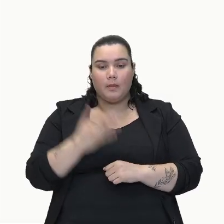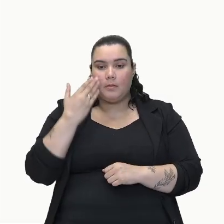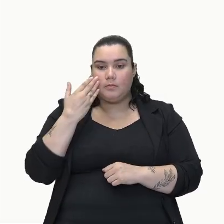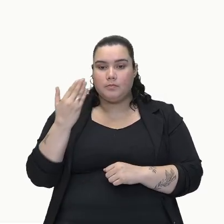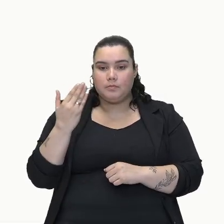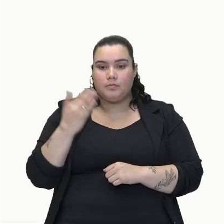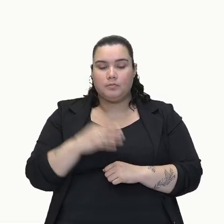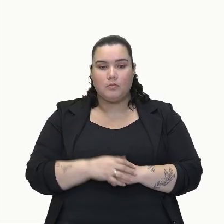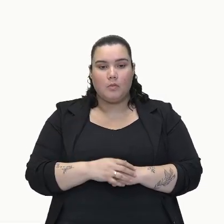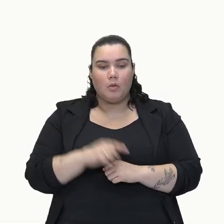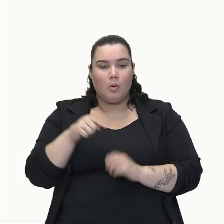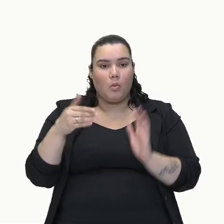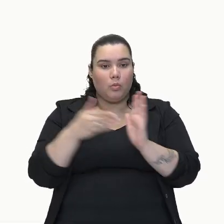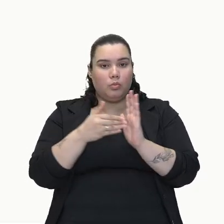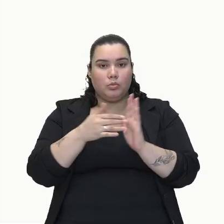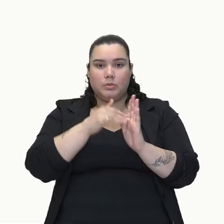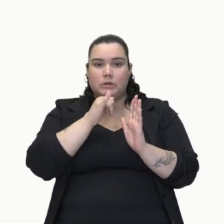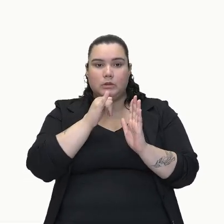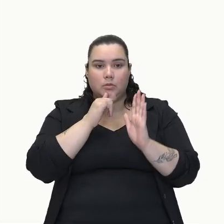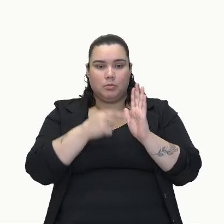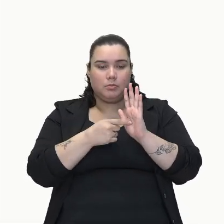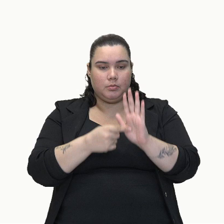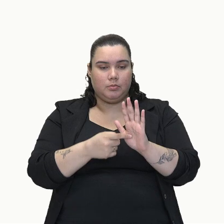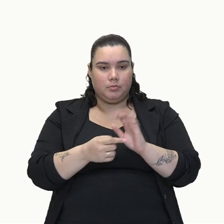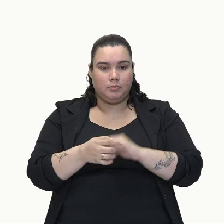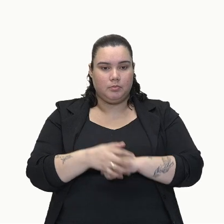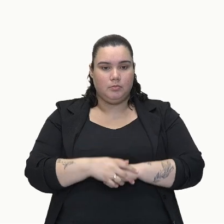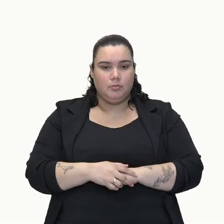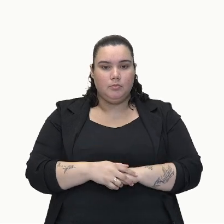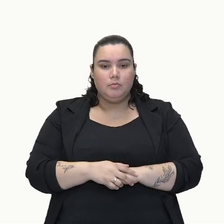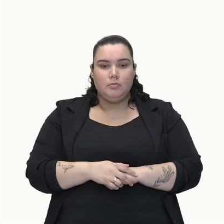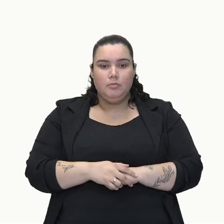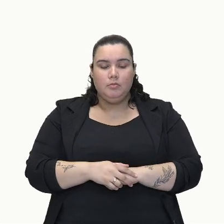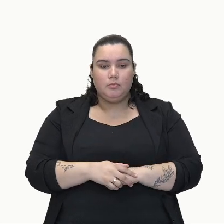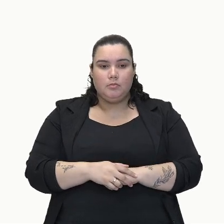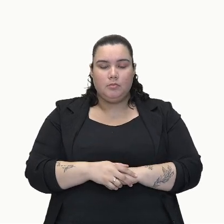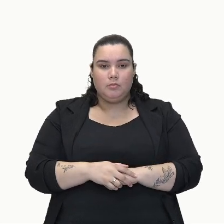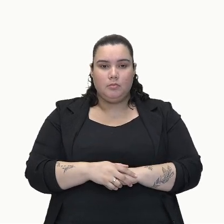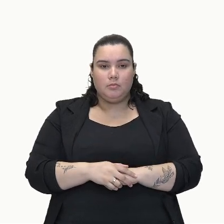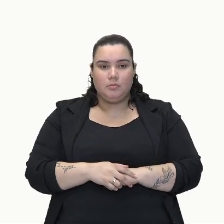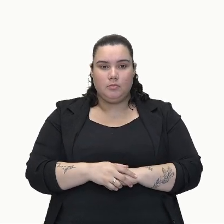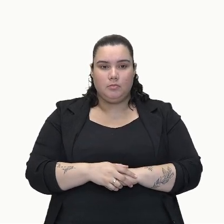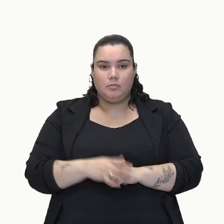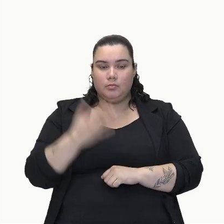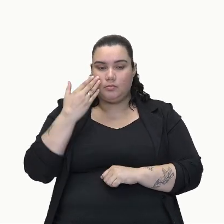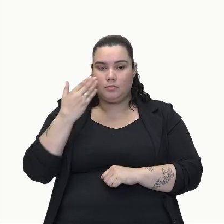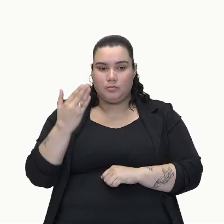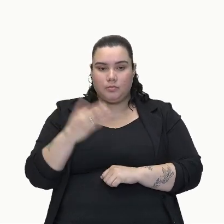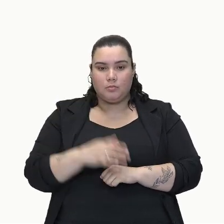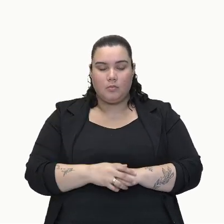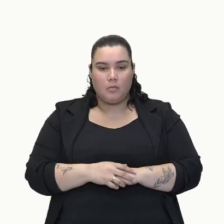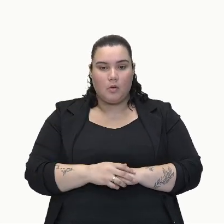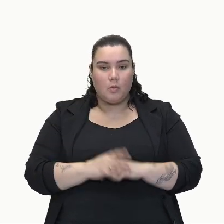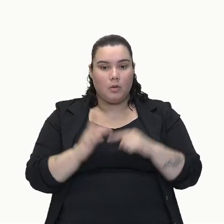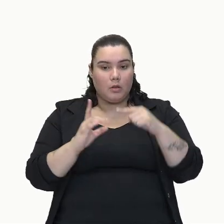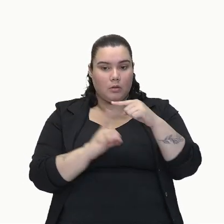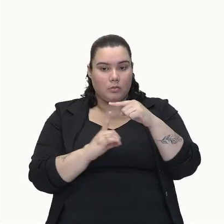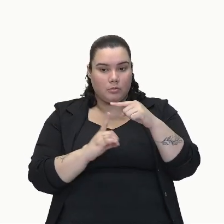a solução desse nosso último exemplo. Então, vejam, aqui nós temos, no